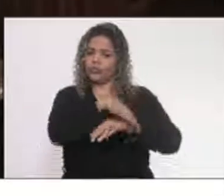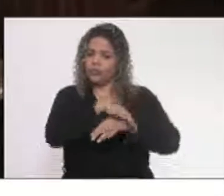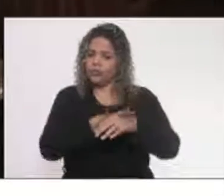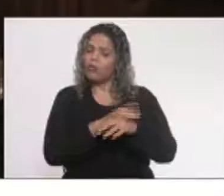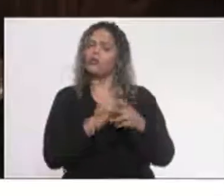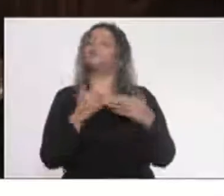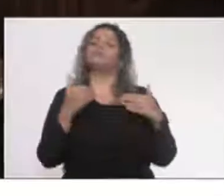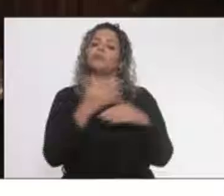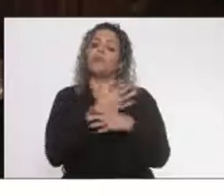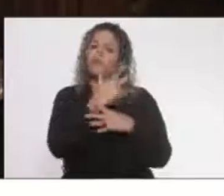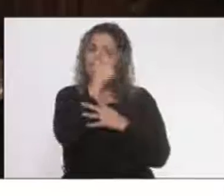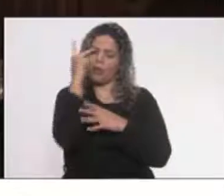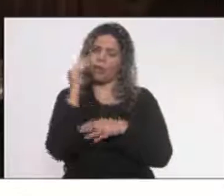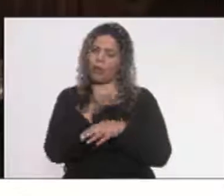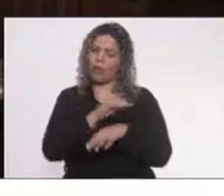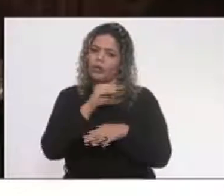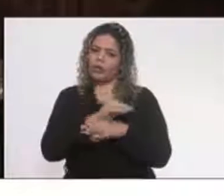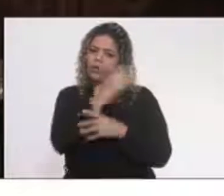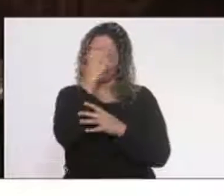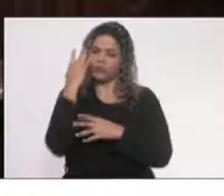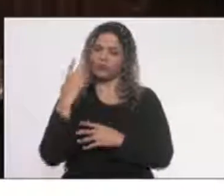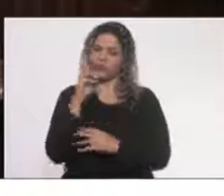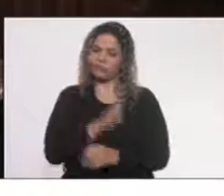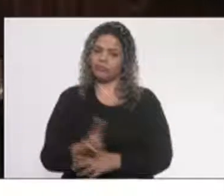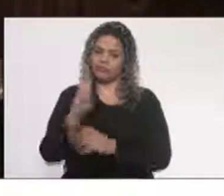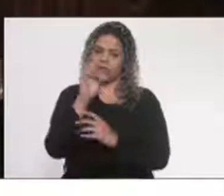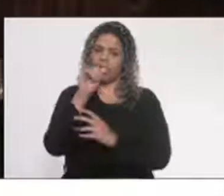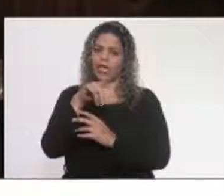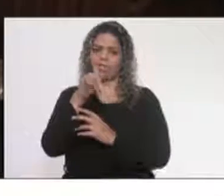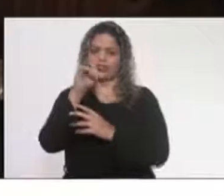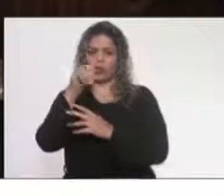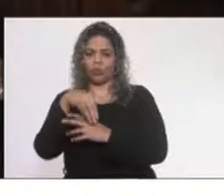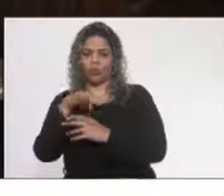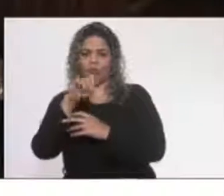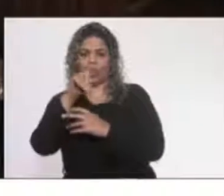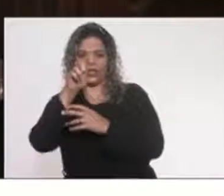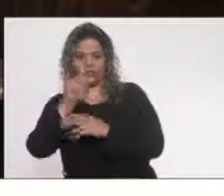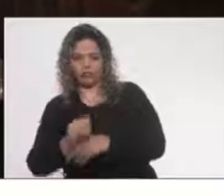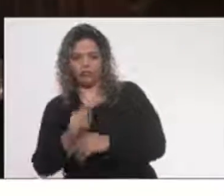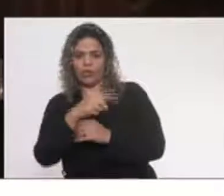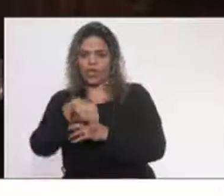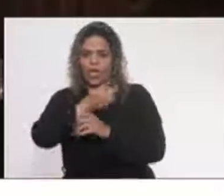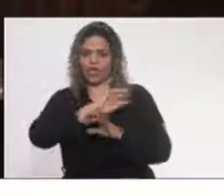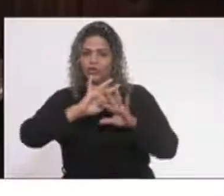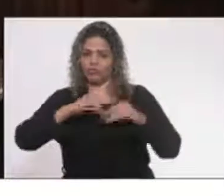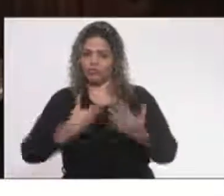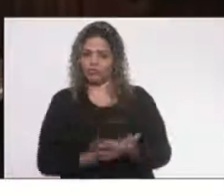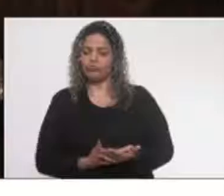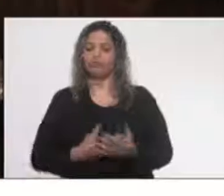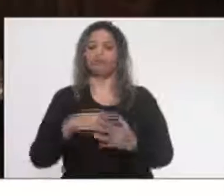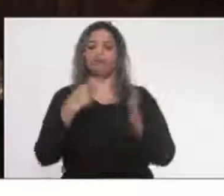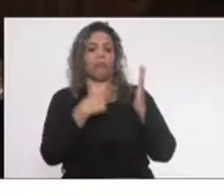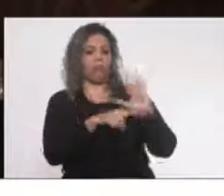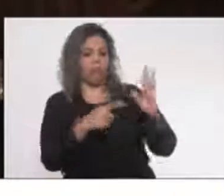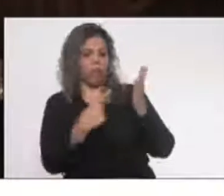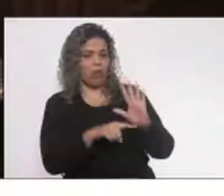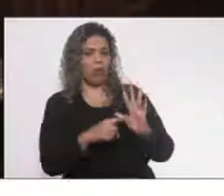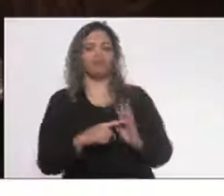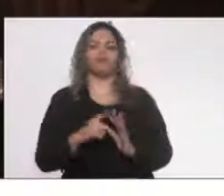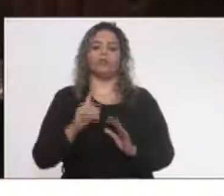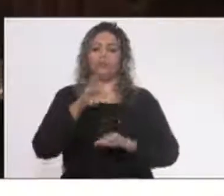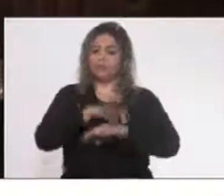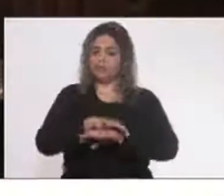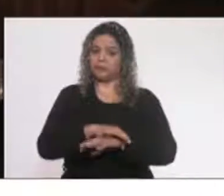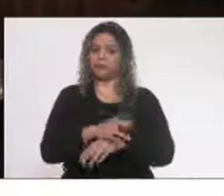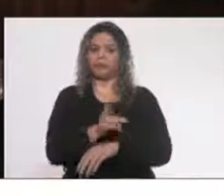e Cidadania da Universidade Cândido Mendes. Esse estudo demonstra, senhor presidente, que as forças